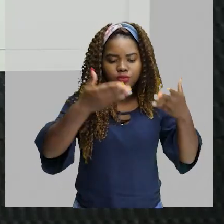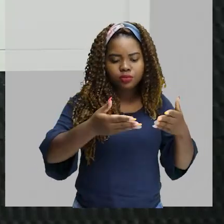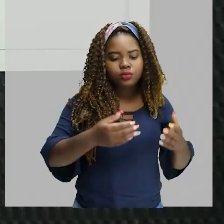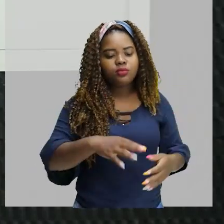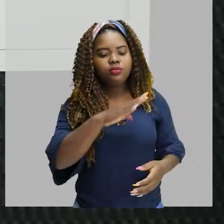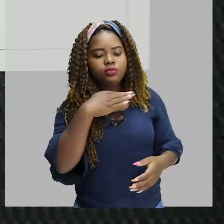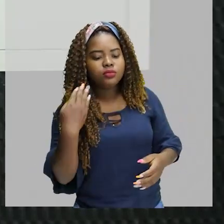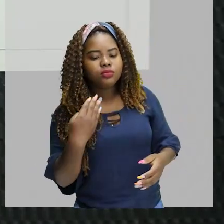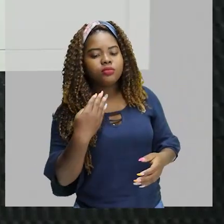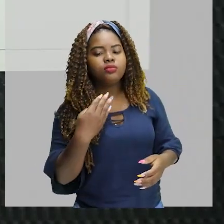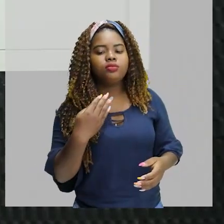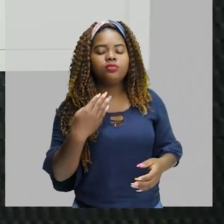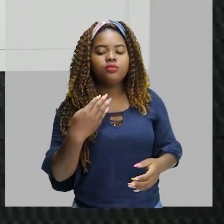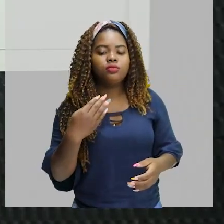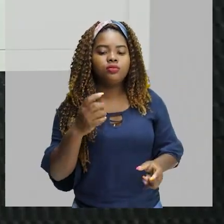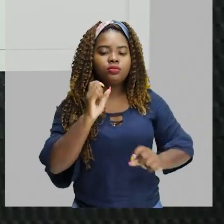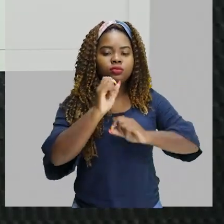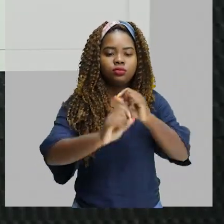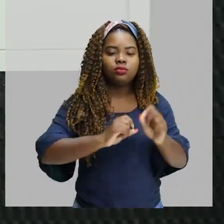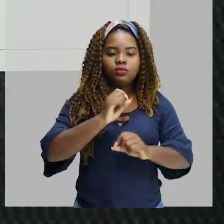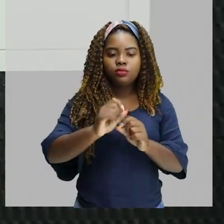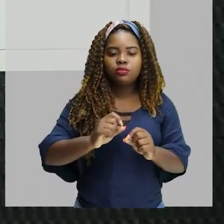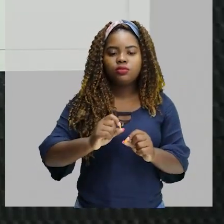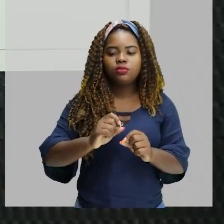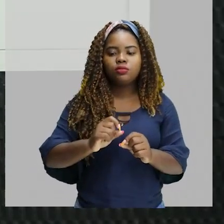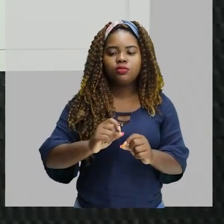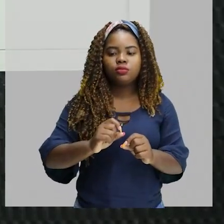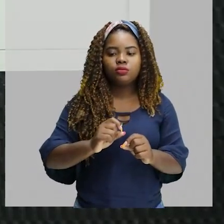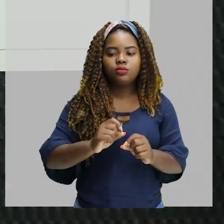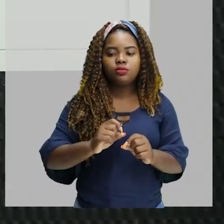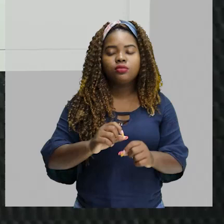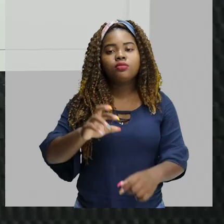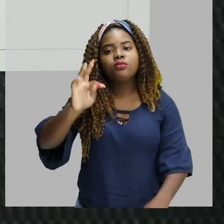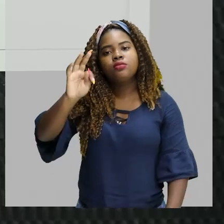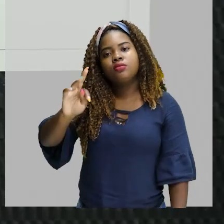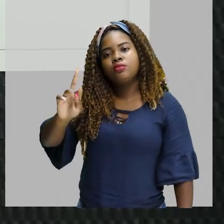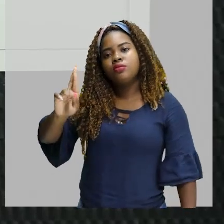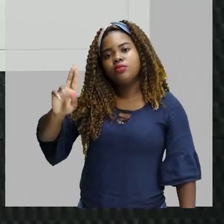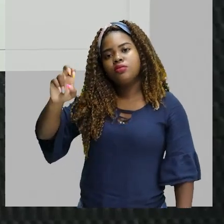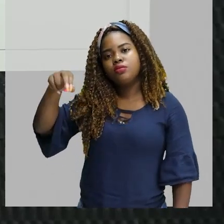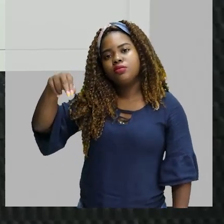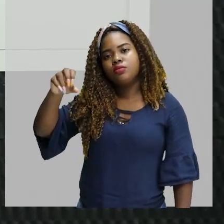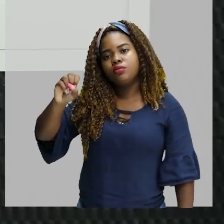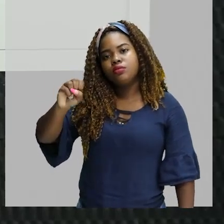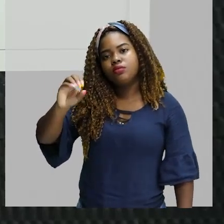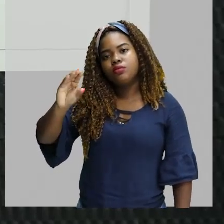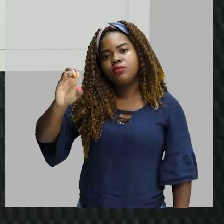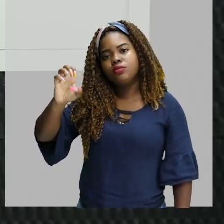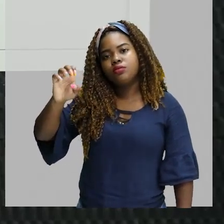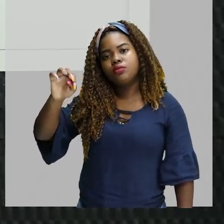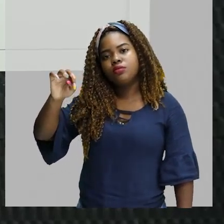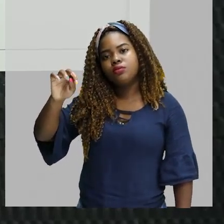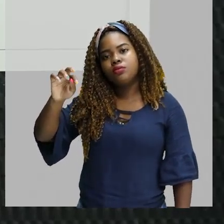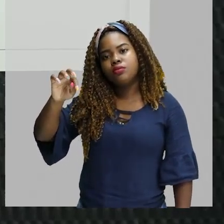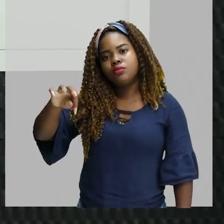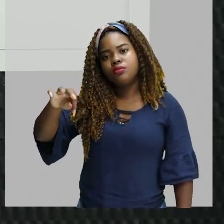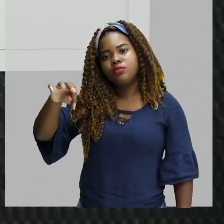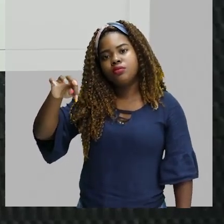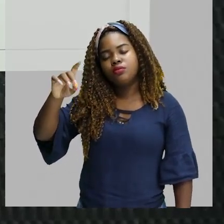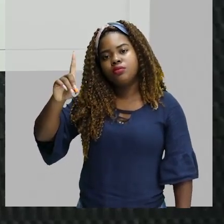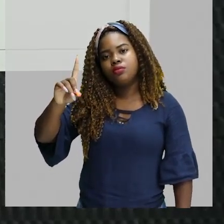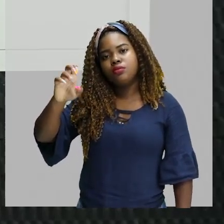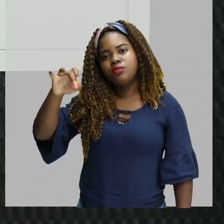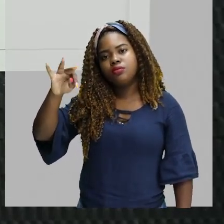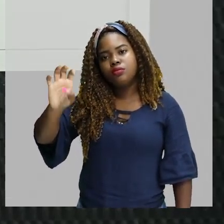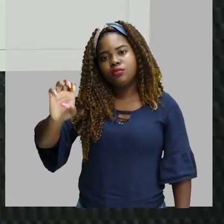forma transcendente. Aí nós temos a morte como elemento transcendente, ok? A morte,